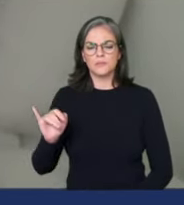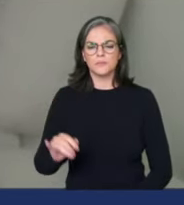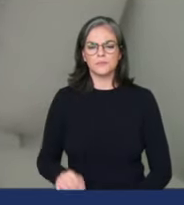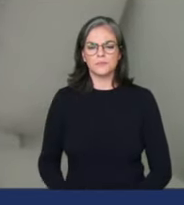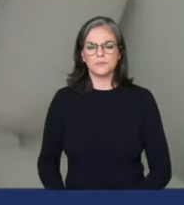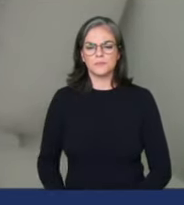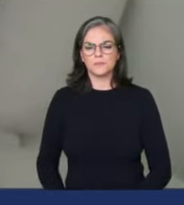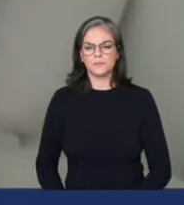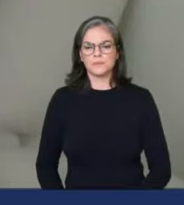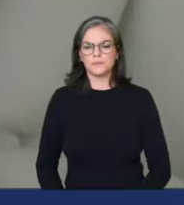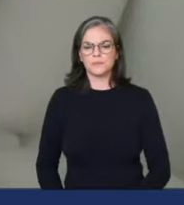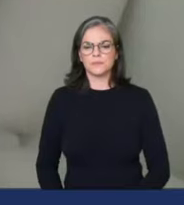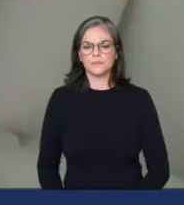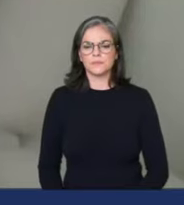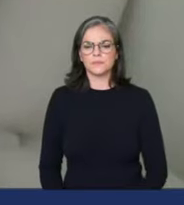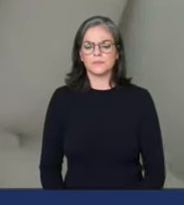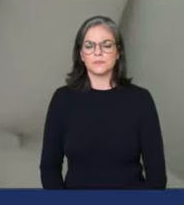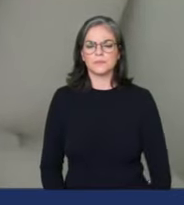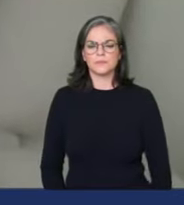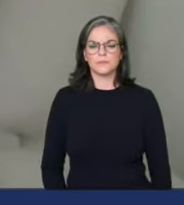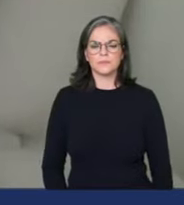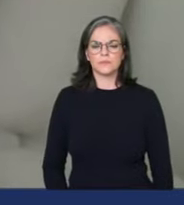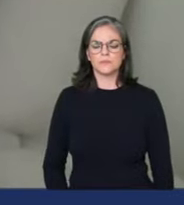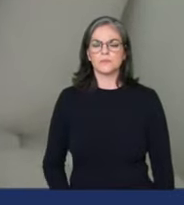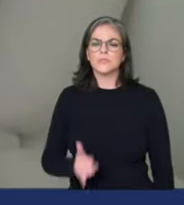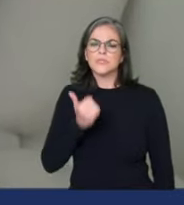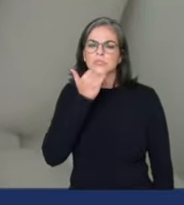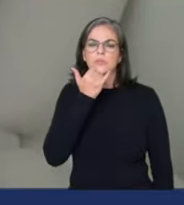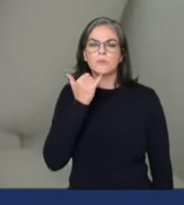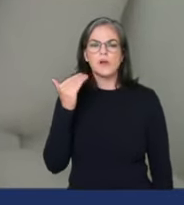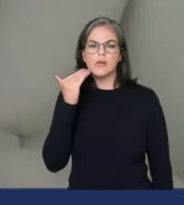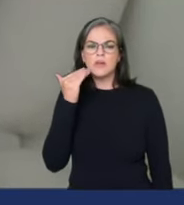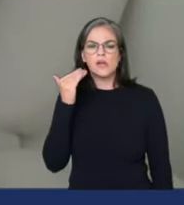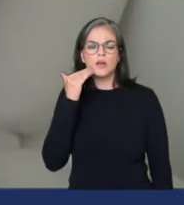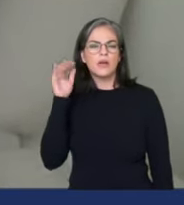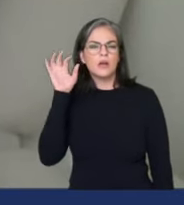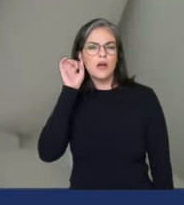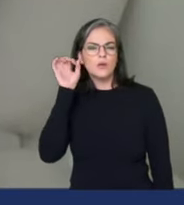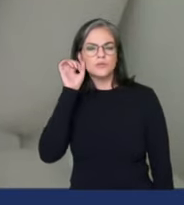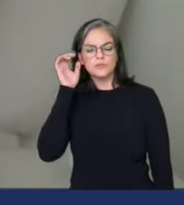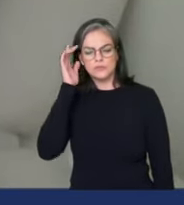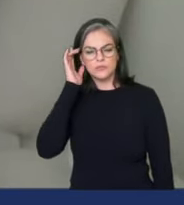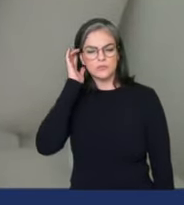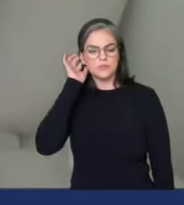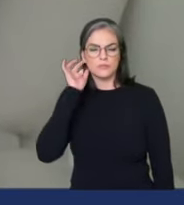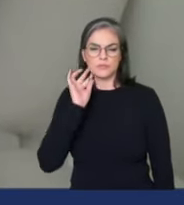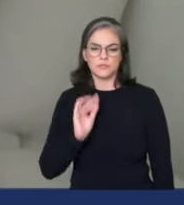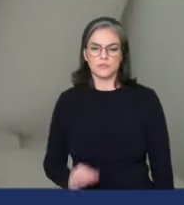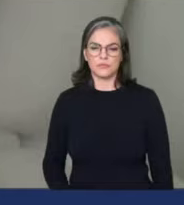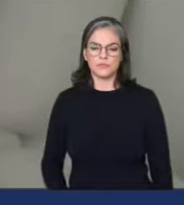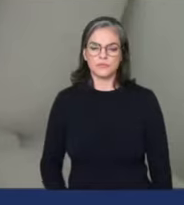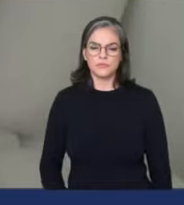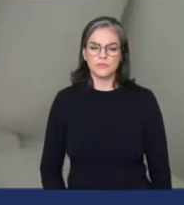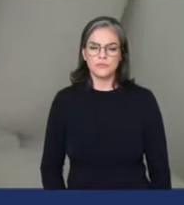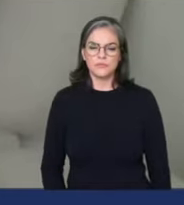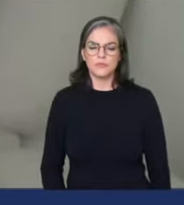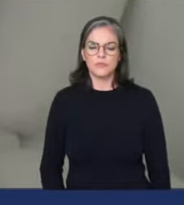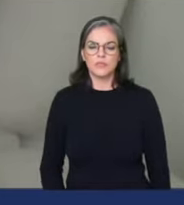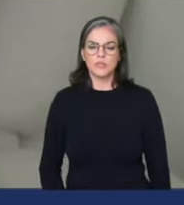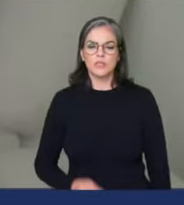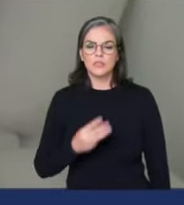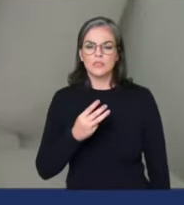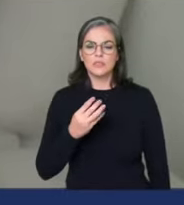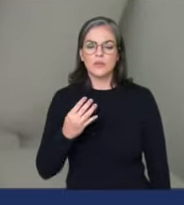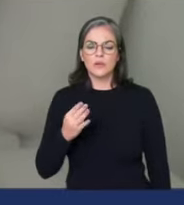causa da MP do trilhão, porque ela fez baixíssimos investimentos, 34 bilhões, e porque também